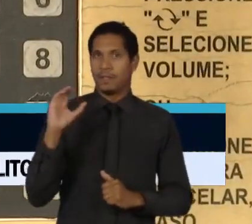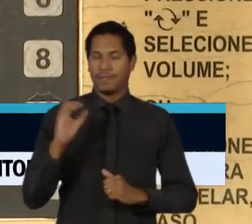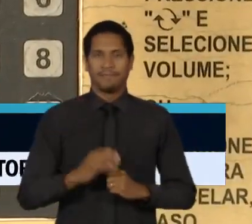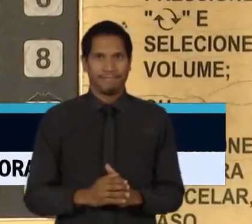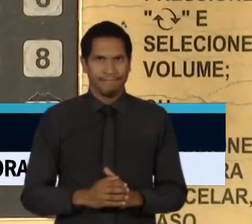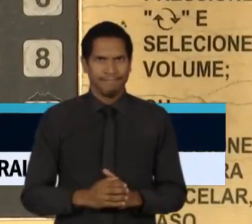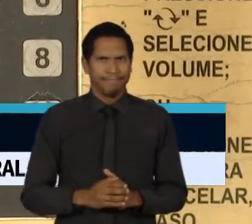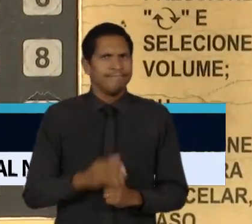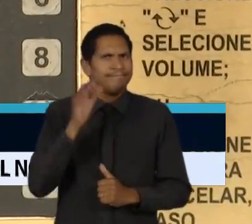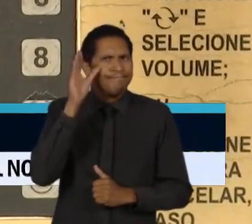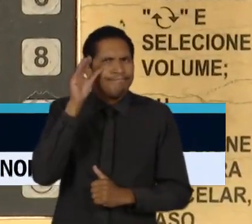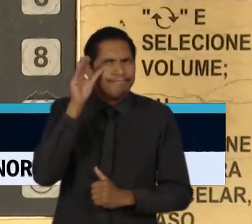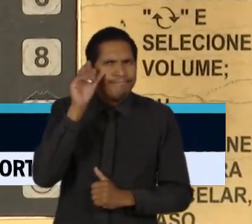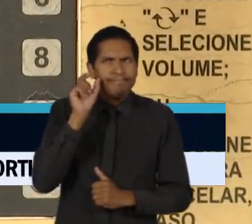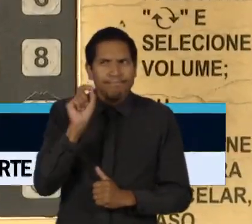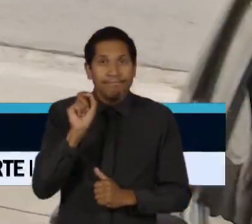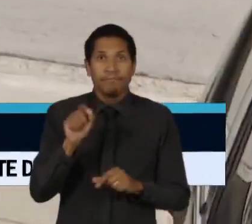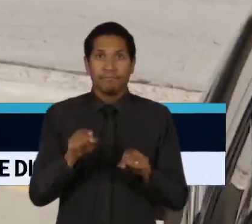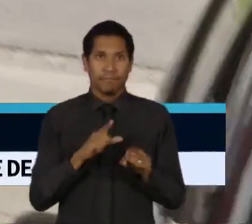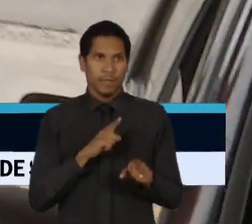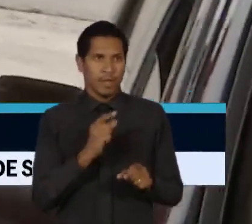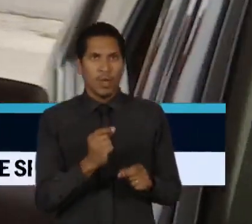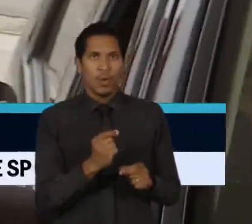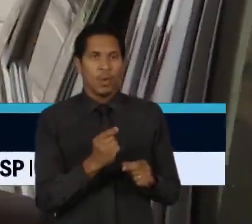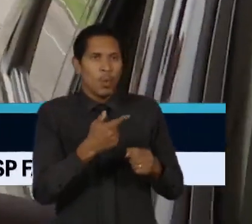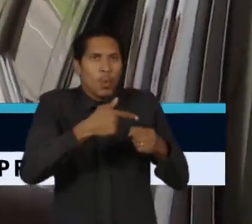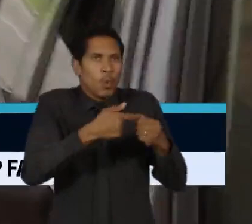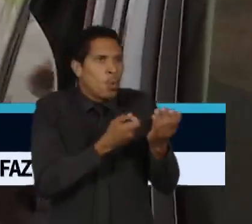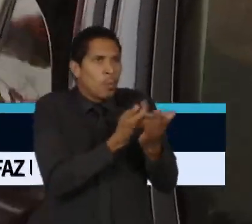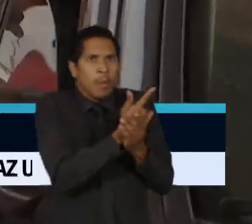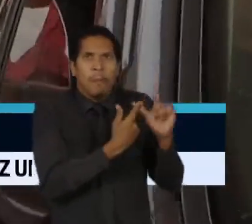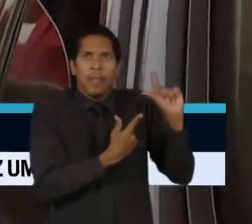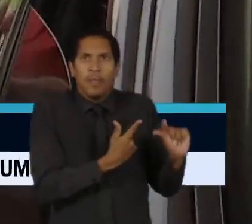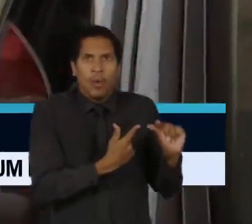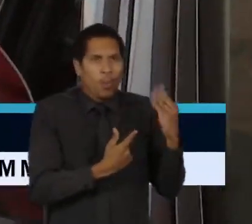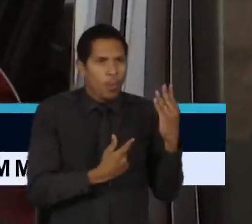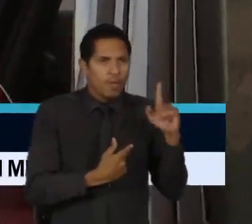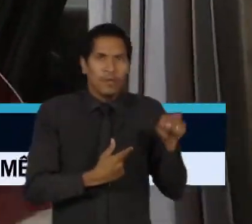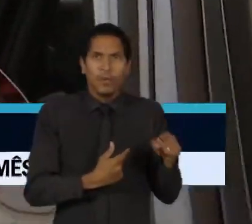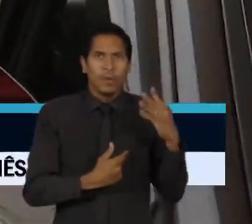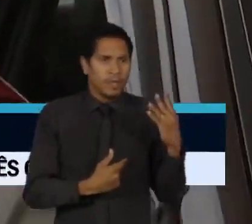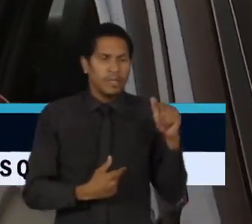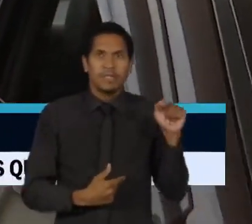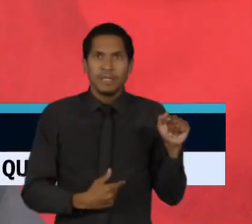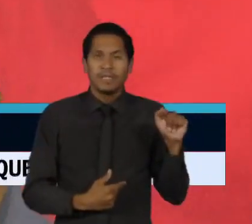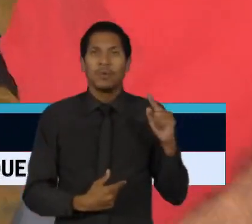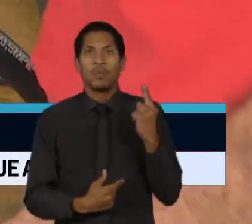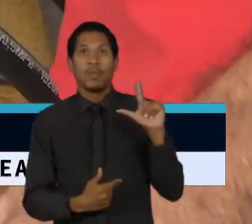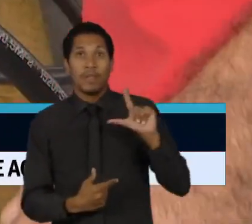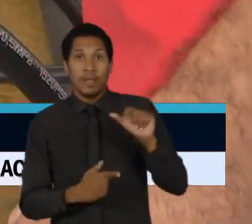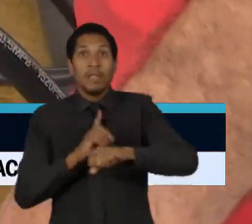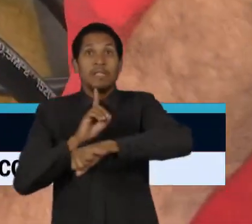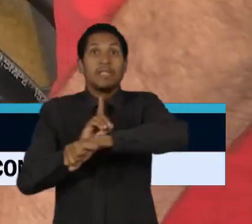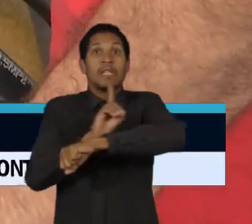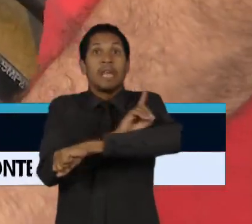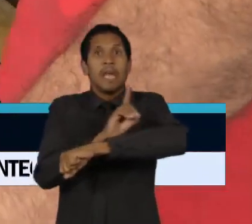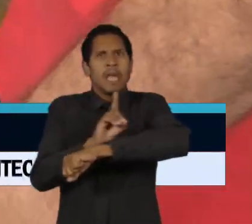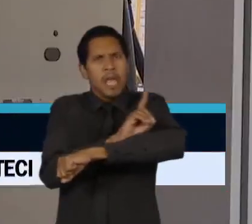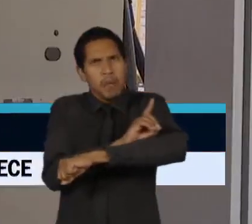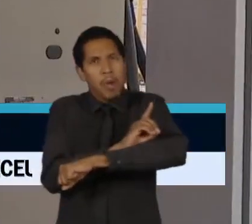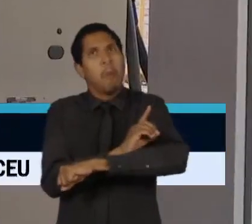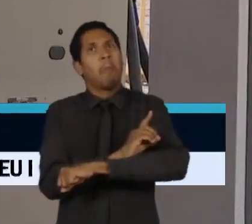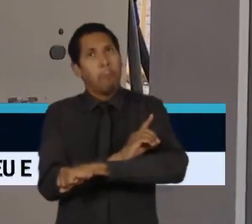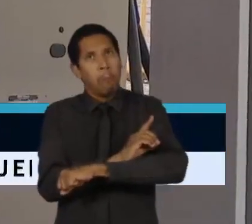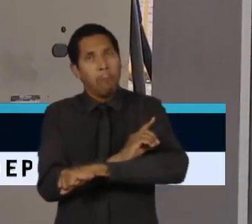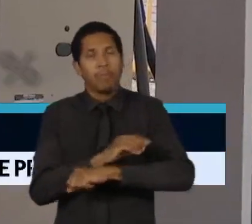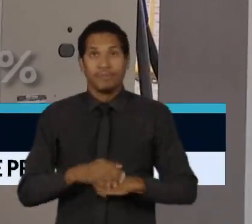é ainda o que registra o menor custo, menos de R$ 4,50 na cidade de Diadema, região do Grande ABC.